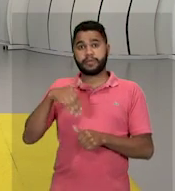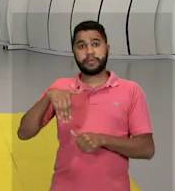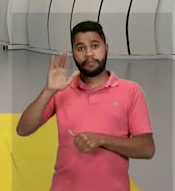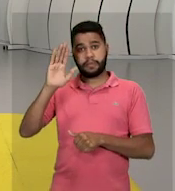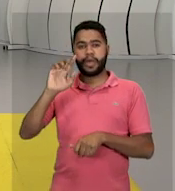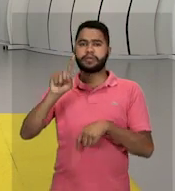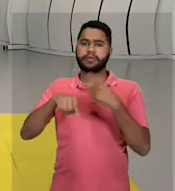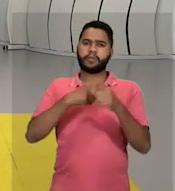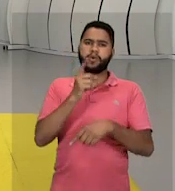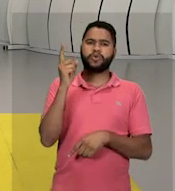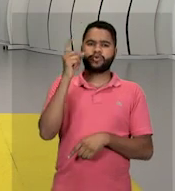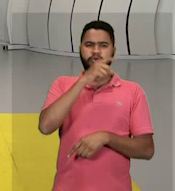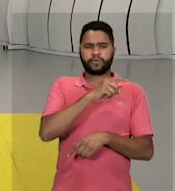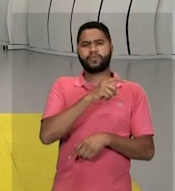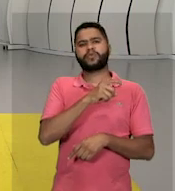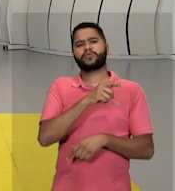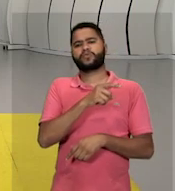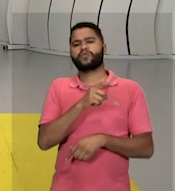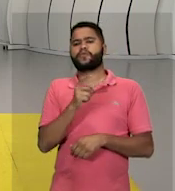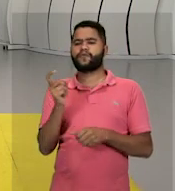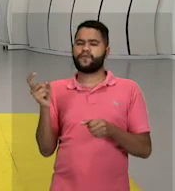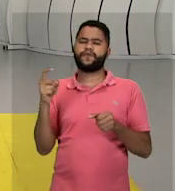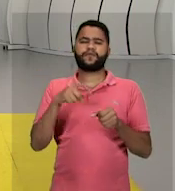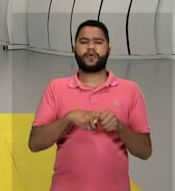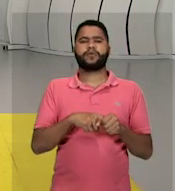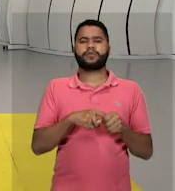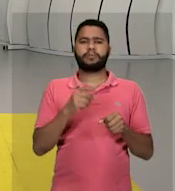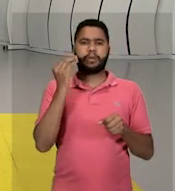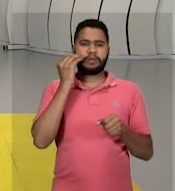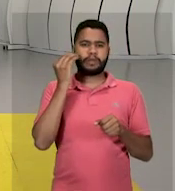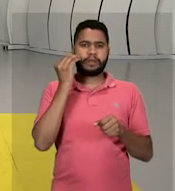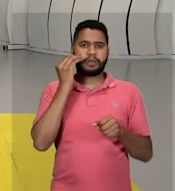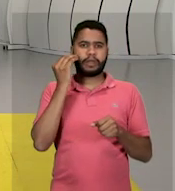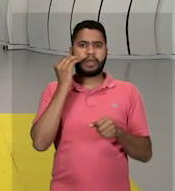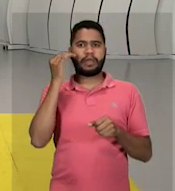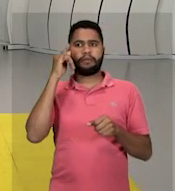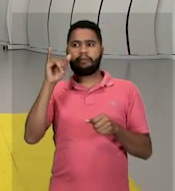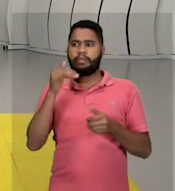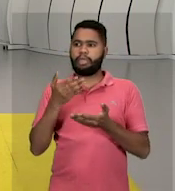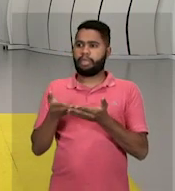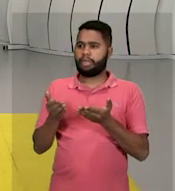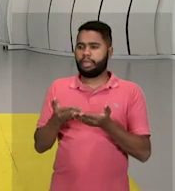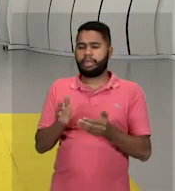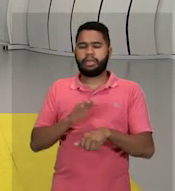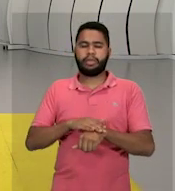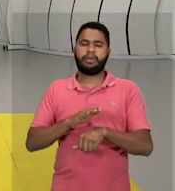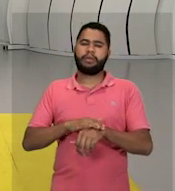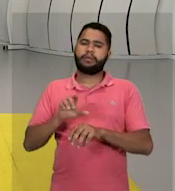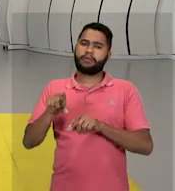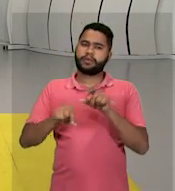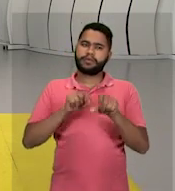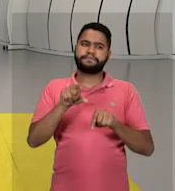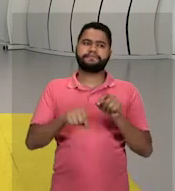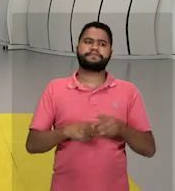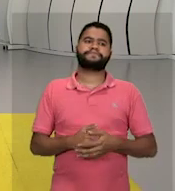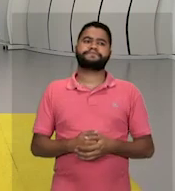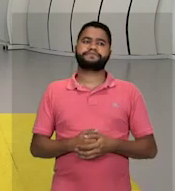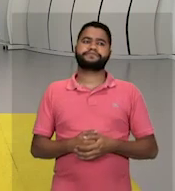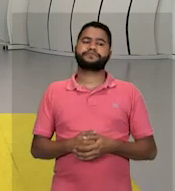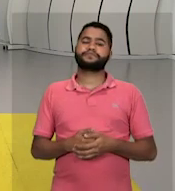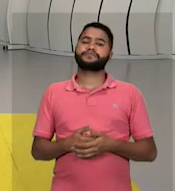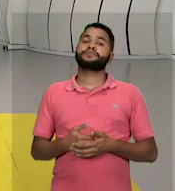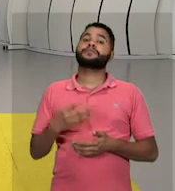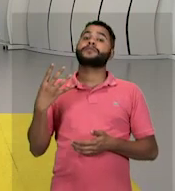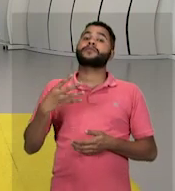fáceis para você. Depois você volta nas outras, né, para você não perder muito tempo, né? Vai selecionando as questões. E